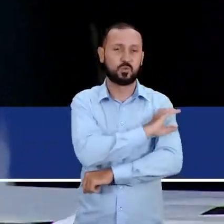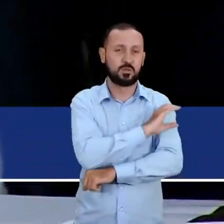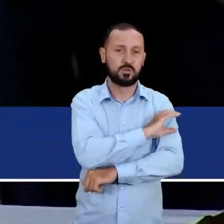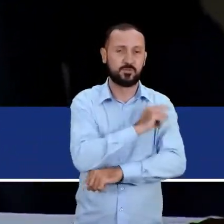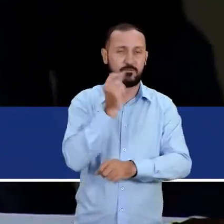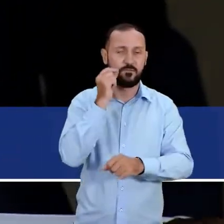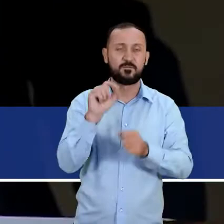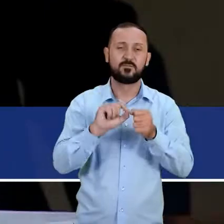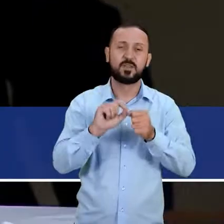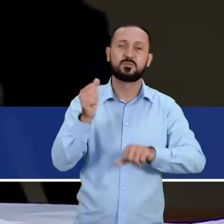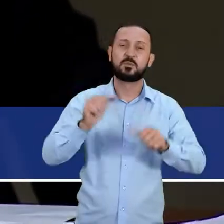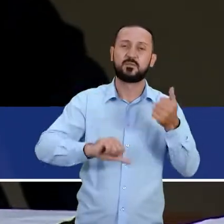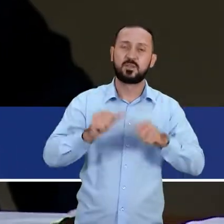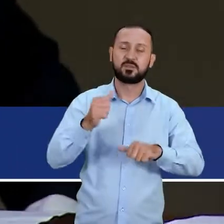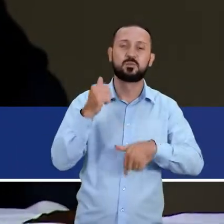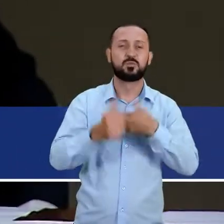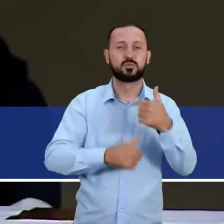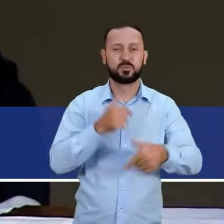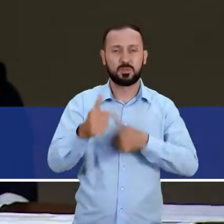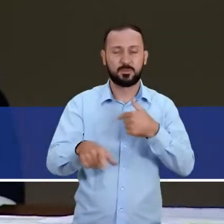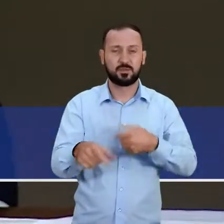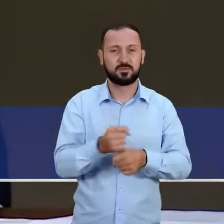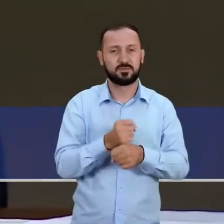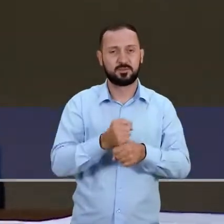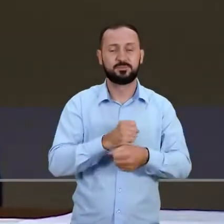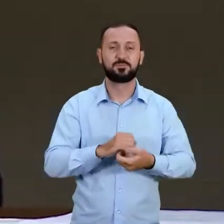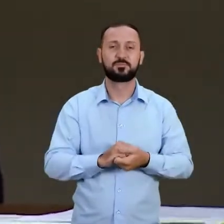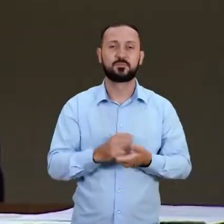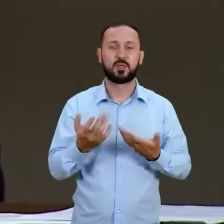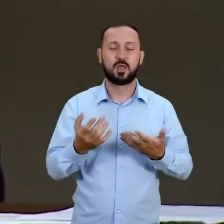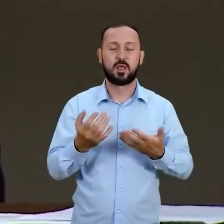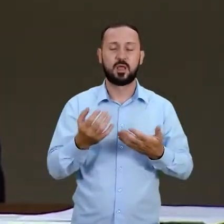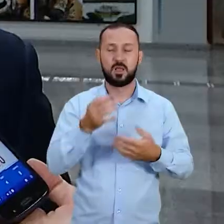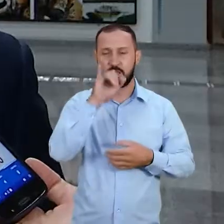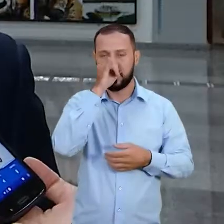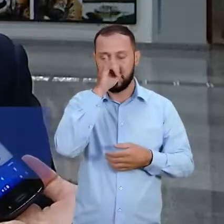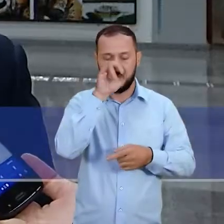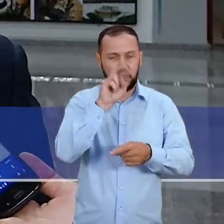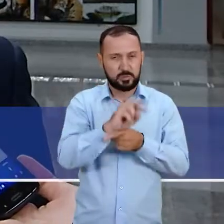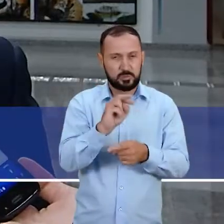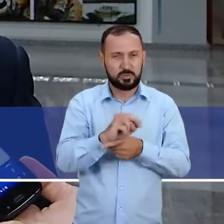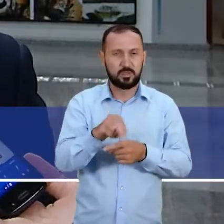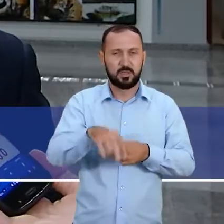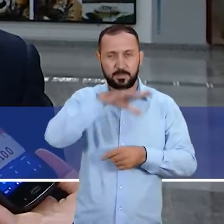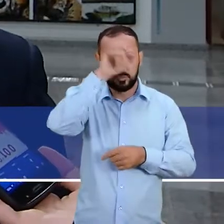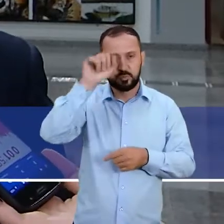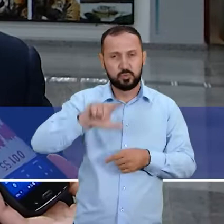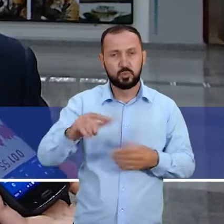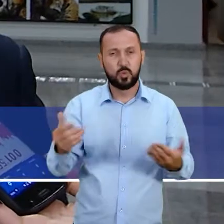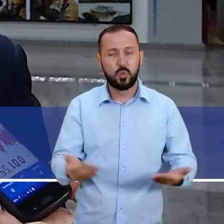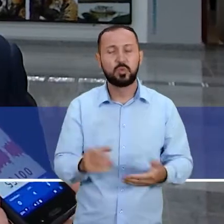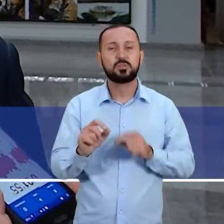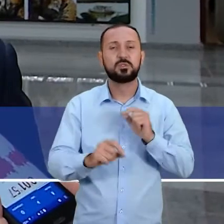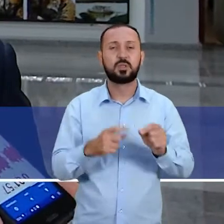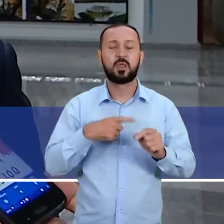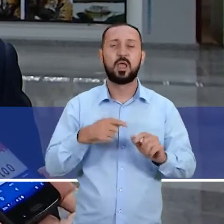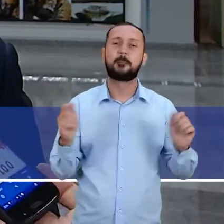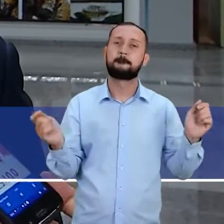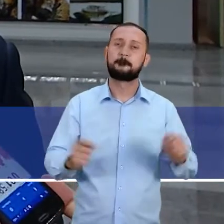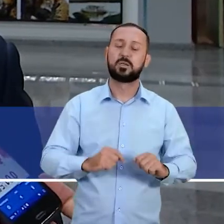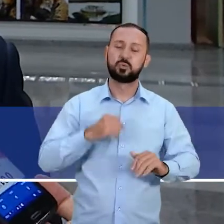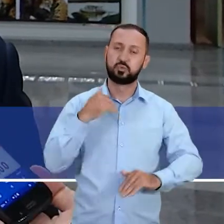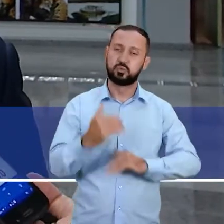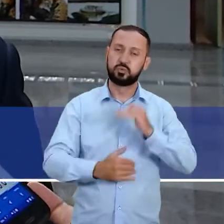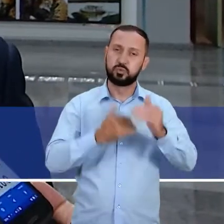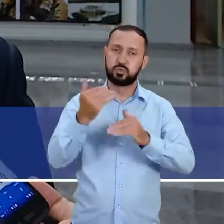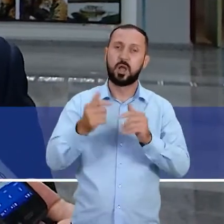O coordenador do grupo fez um balanço sobre os trabalhos realizados neste ano. A suinocultura hoje no estado de Mato Grosso do Sul